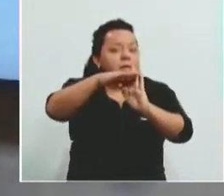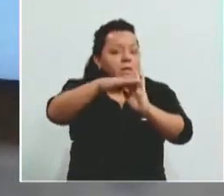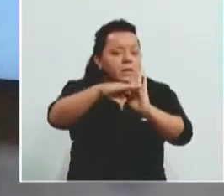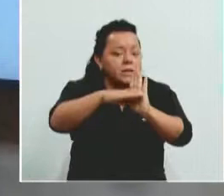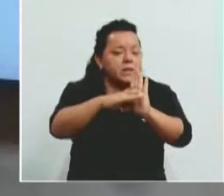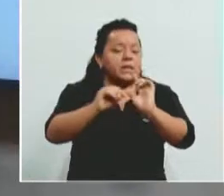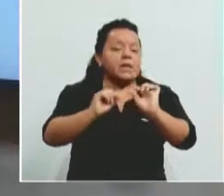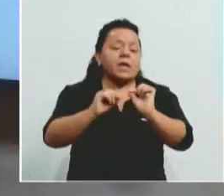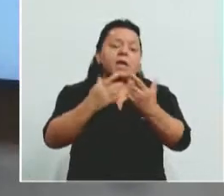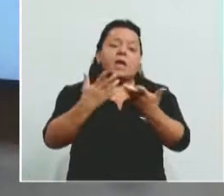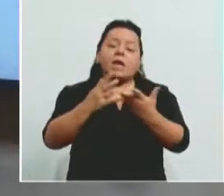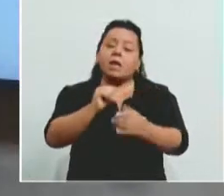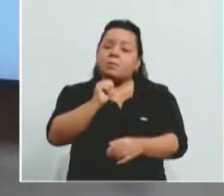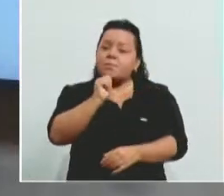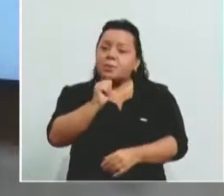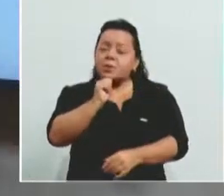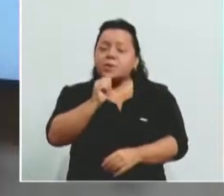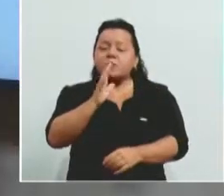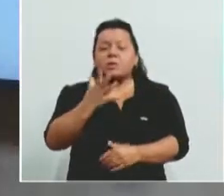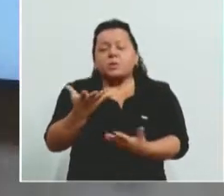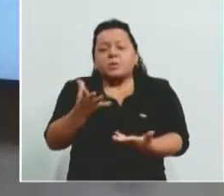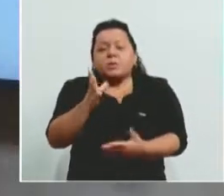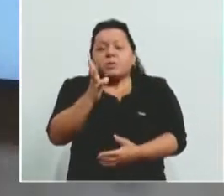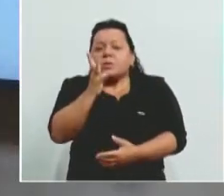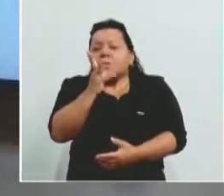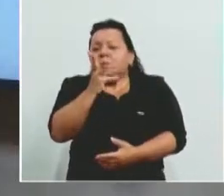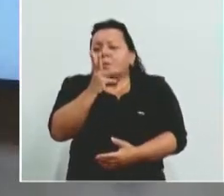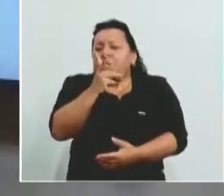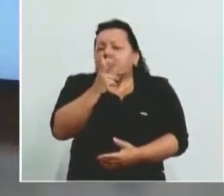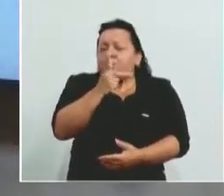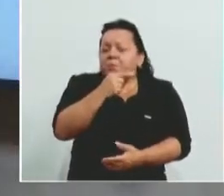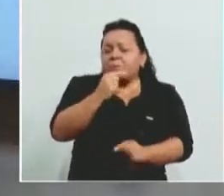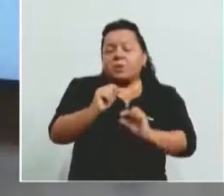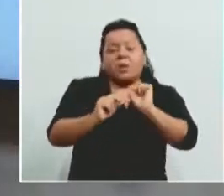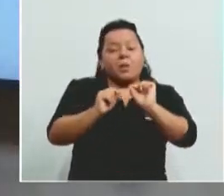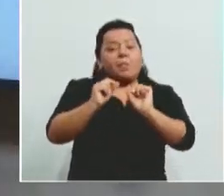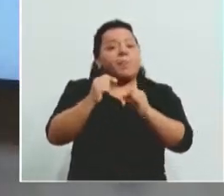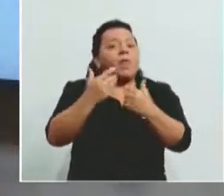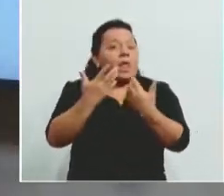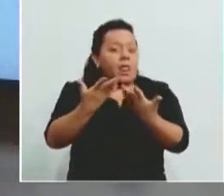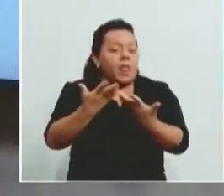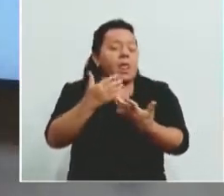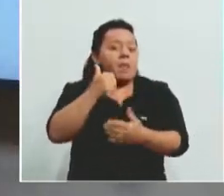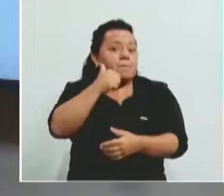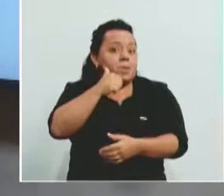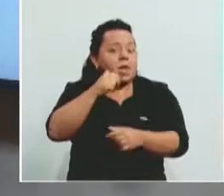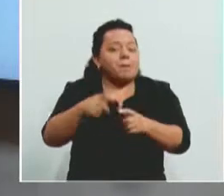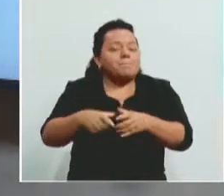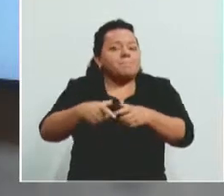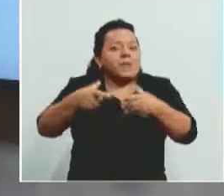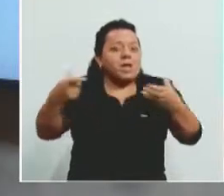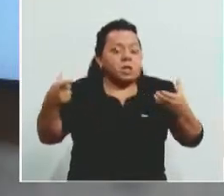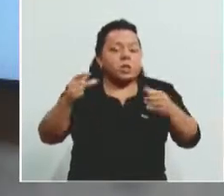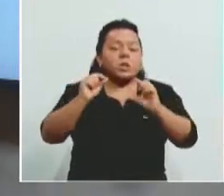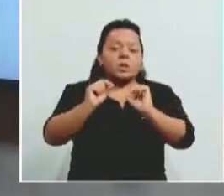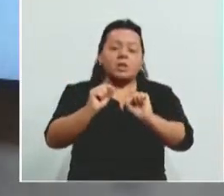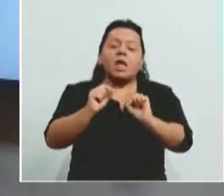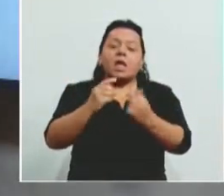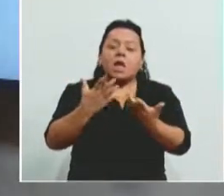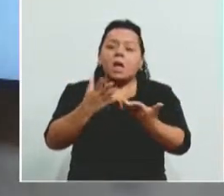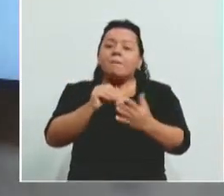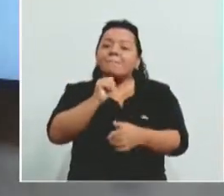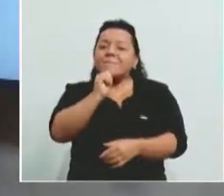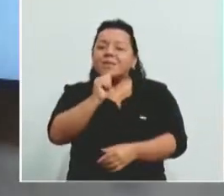retrógrada, porém, algumas mulheres, a maioria, tem algum grau de menstruação retrógrada. O que é menstruação retrógrada? A